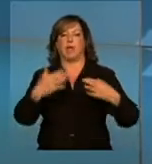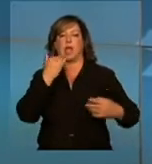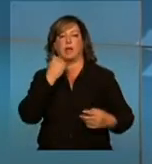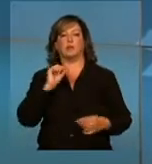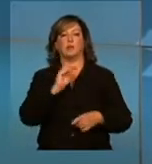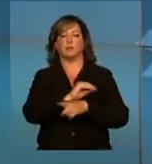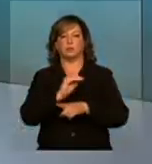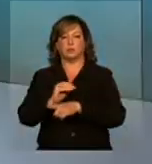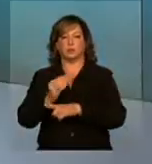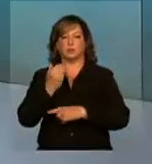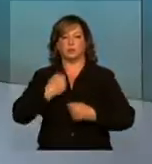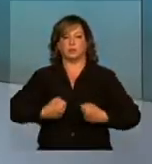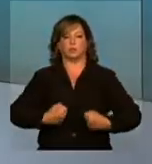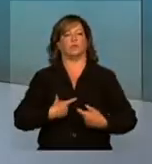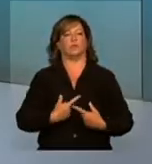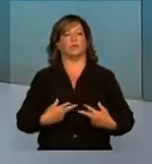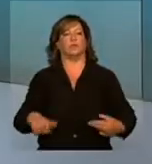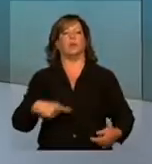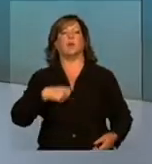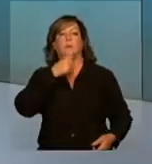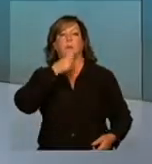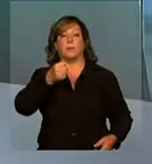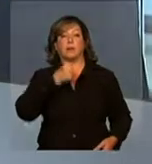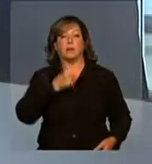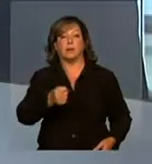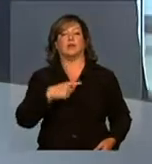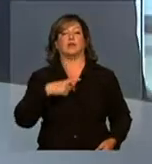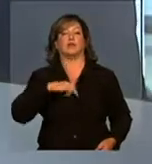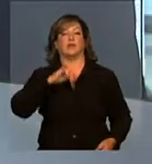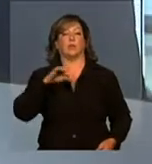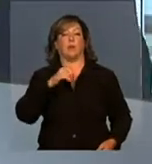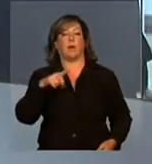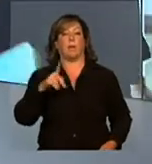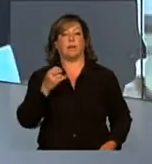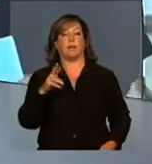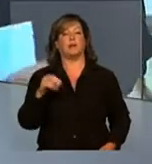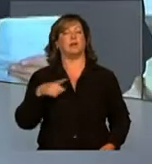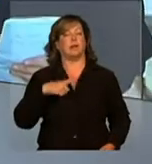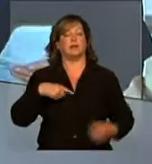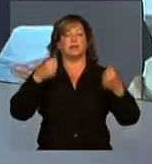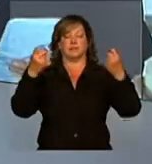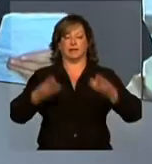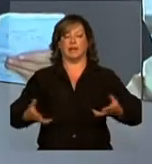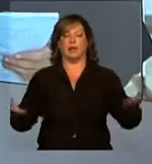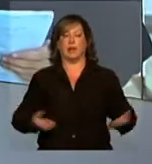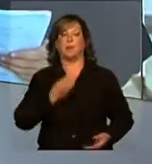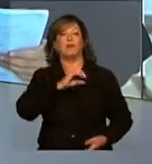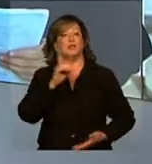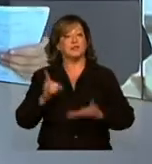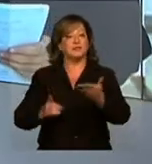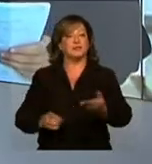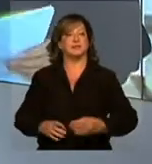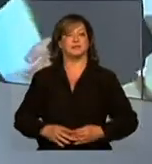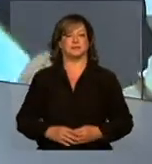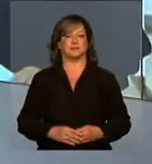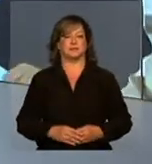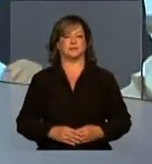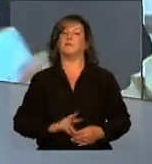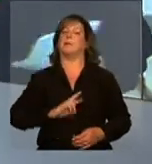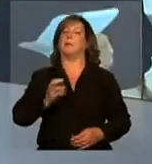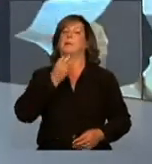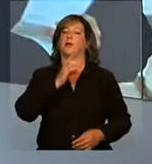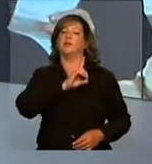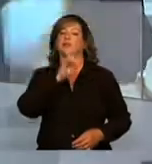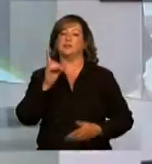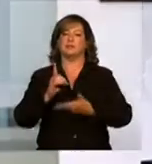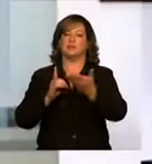e nutricional. O repórter João Pedro Neto tem as informações ao vivo sobre o seminário. Bom dia, João Pedro. Bom dia, Malu.